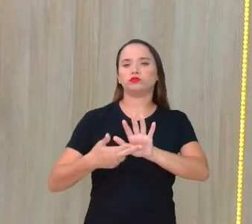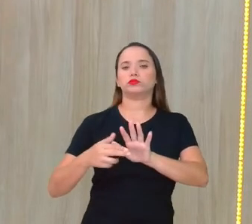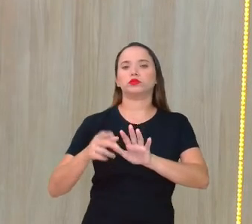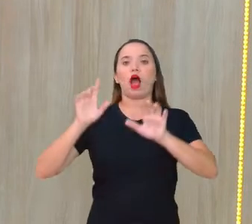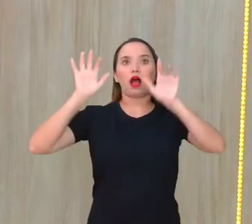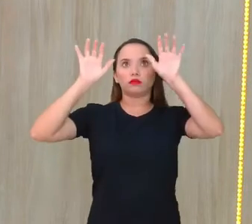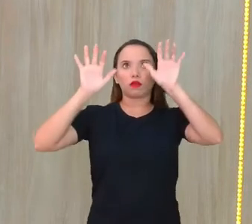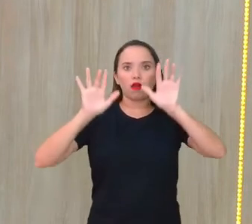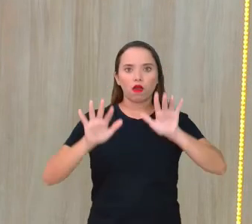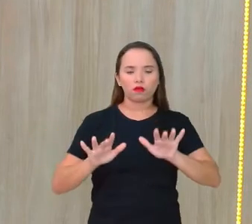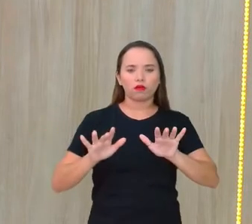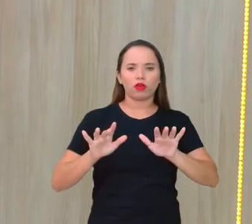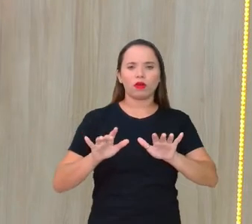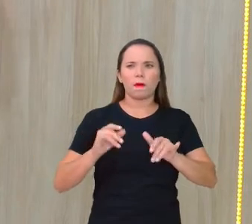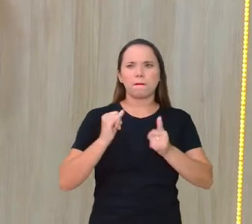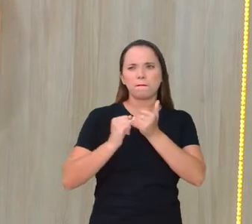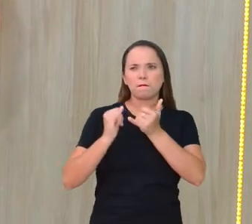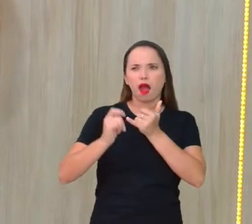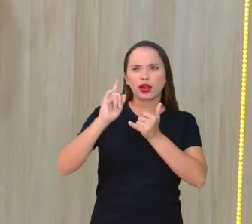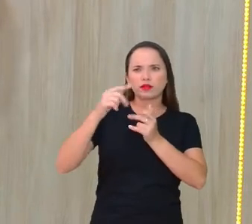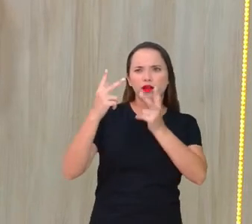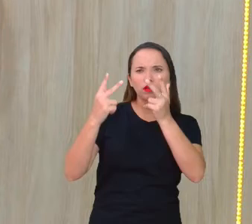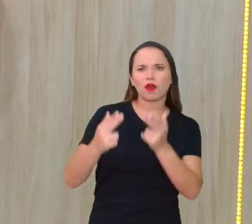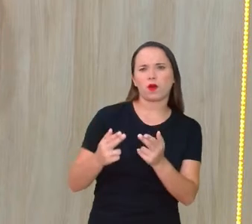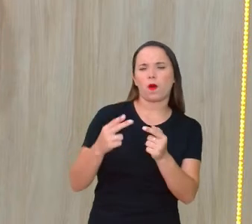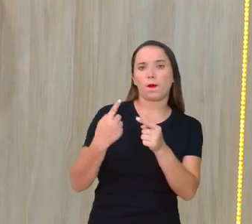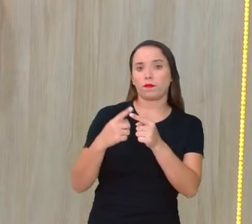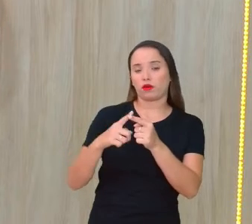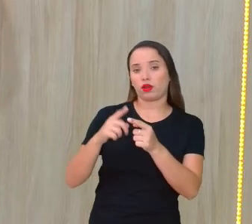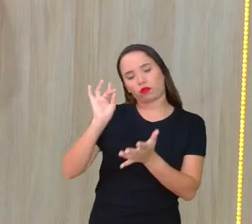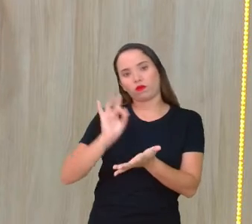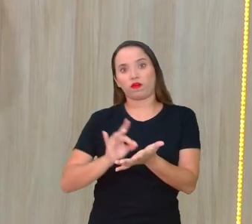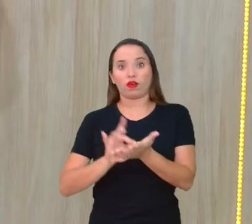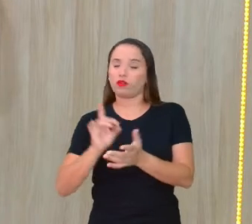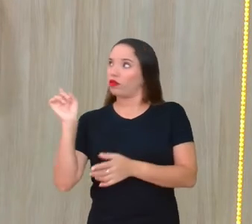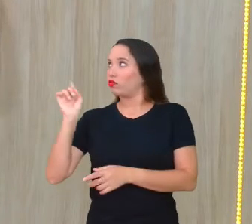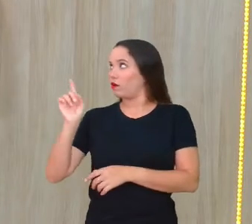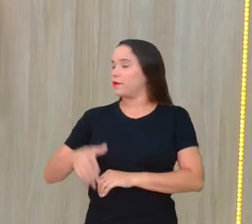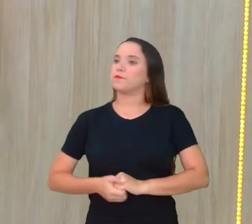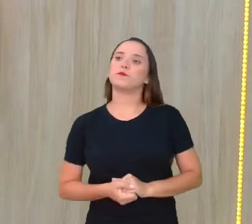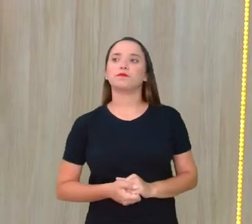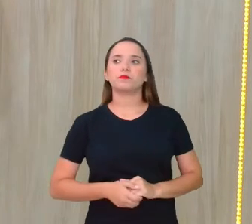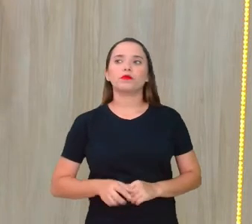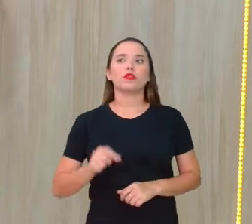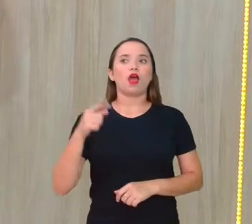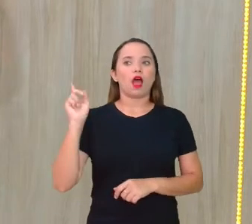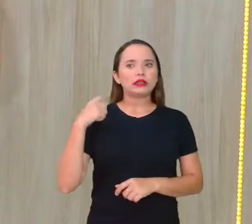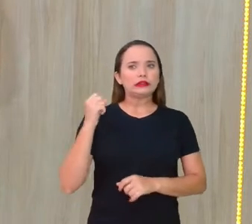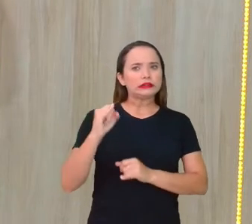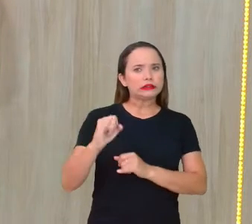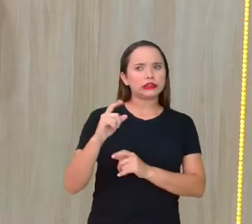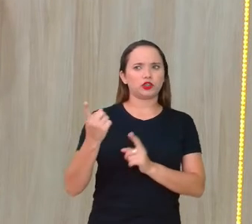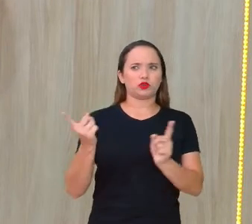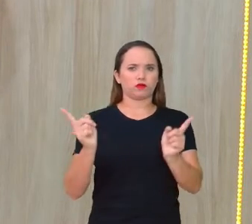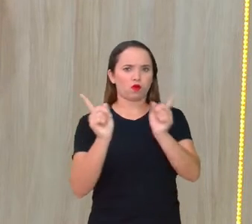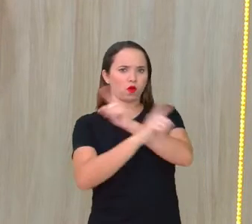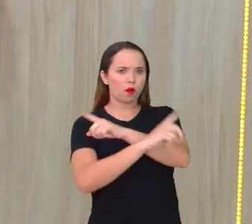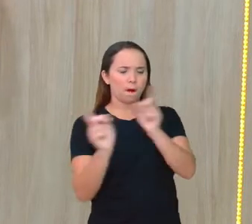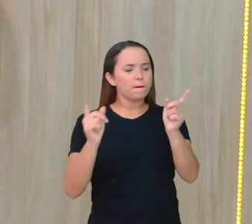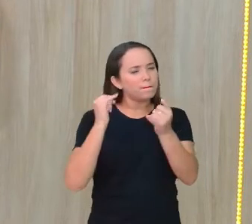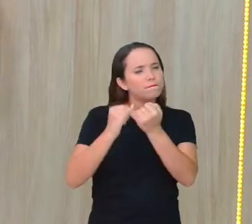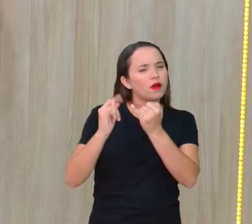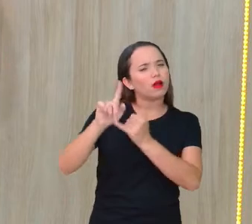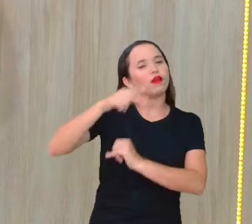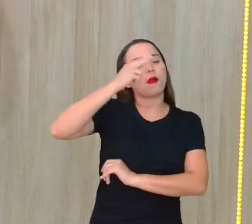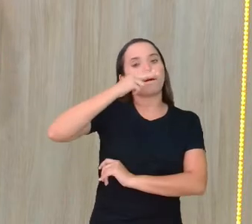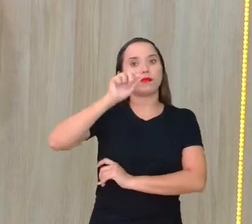fria, parece que ela ficou igual, né? Porque na verdade aí, mesmo a gente vendo o reflexo, parece que é a mesma imagem, né?